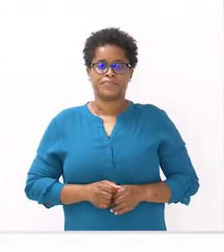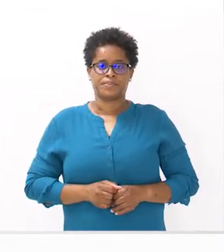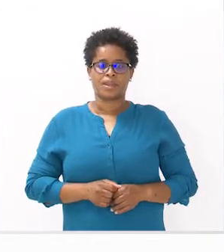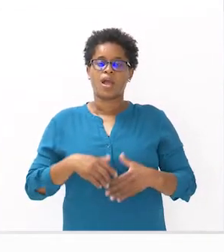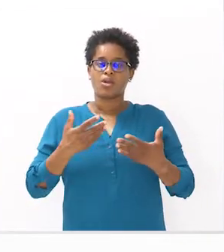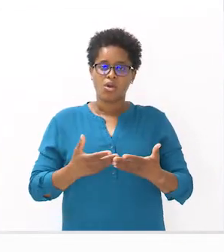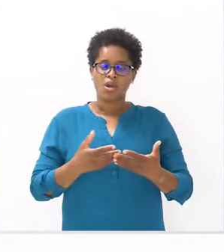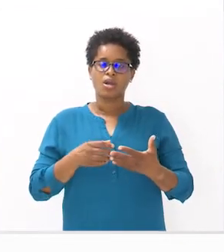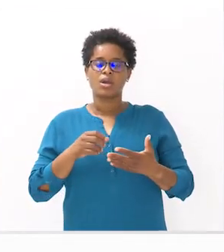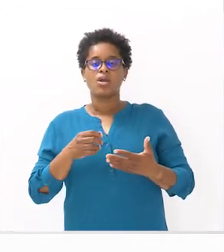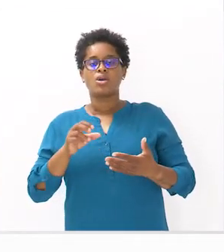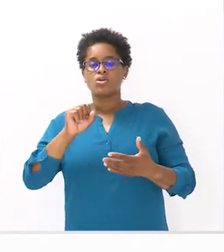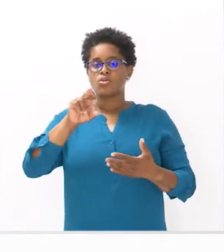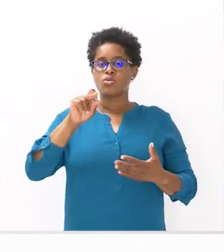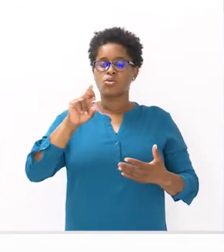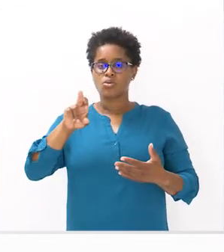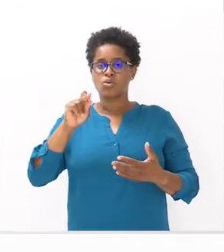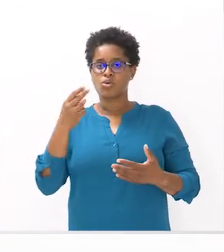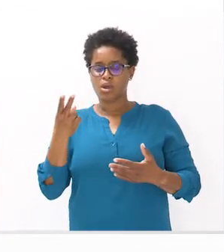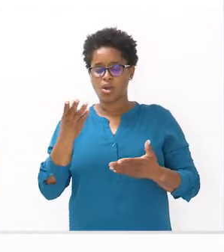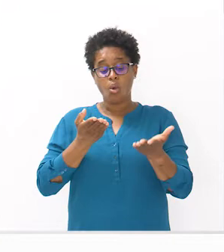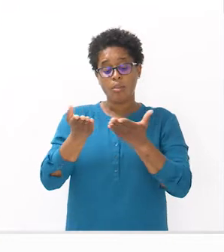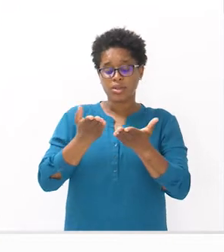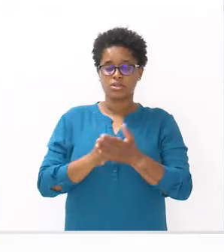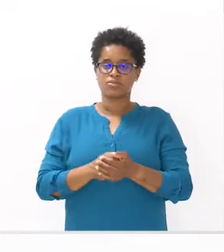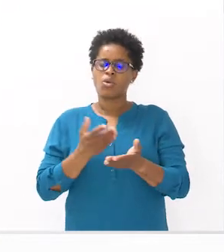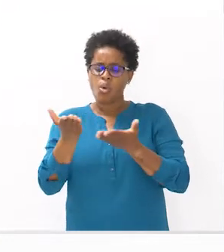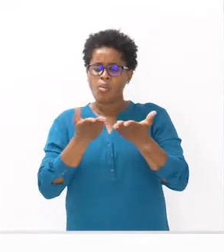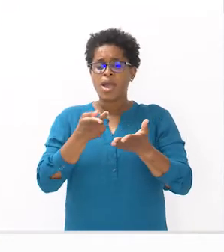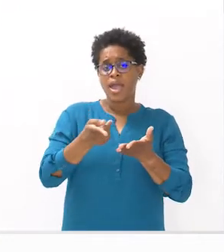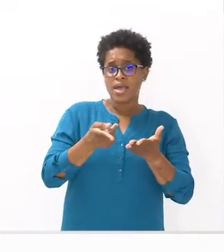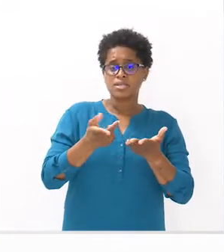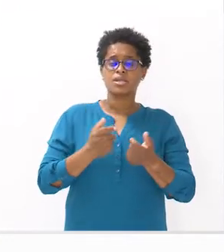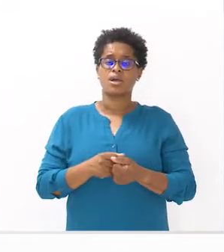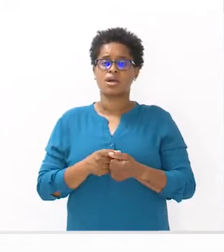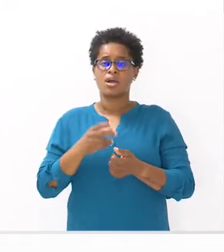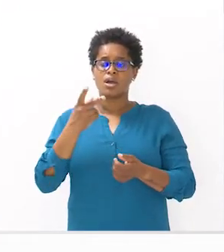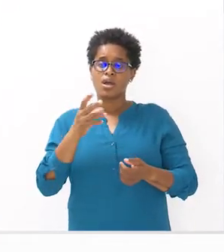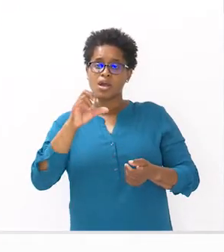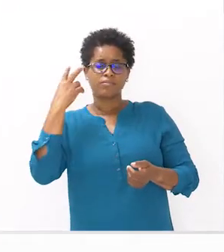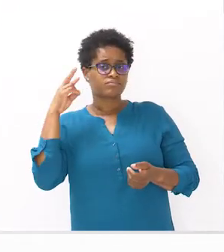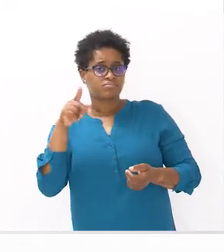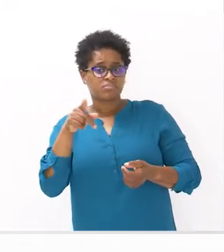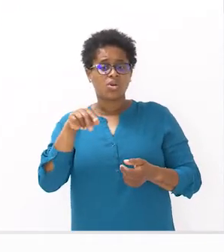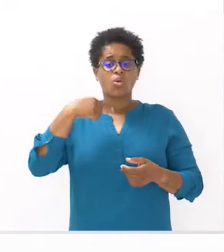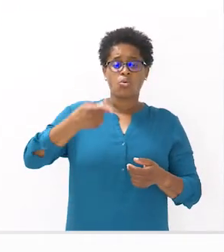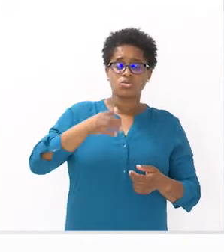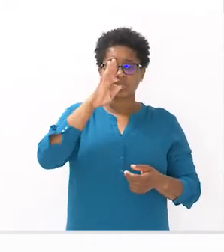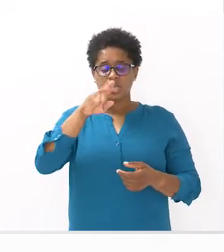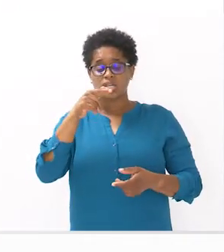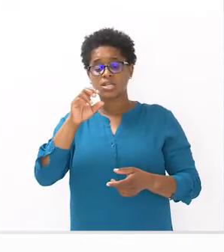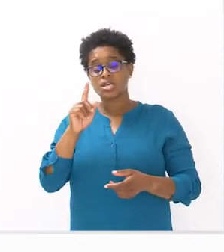No grau comparativo, compara-se essa qualidade com a que os outros seres e